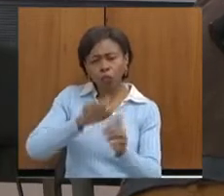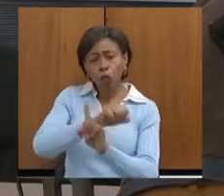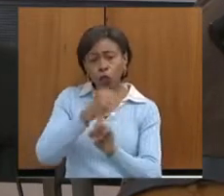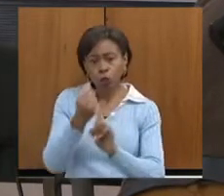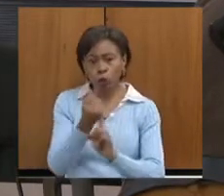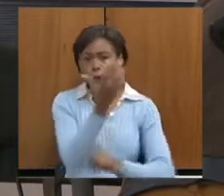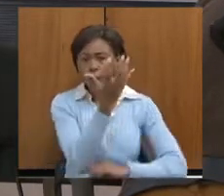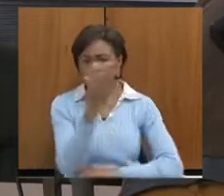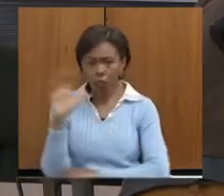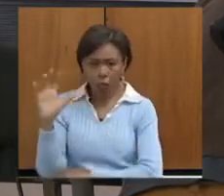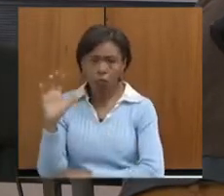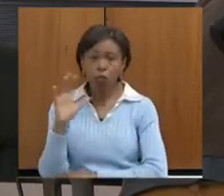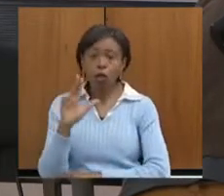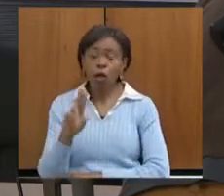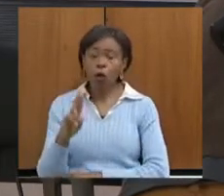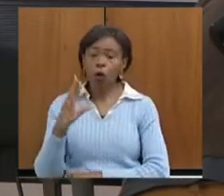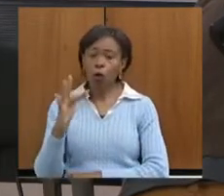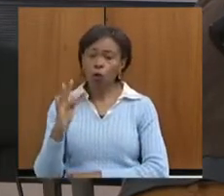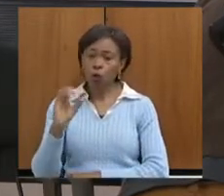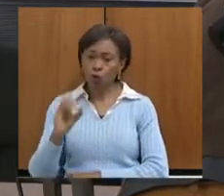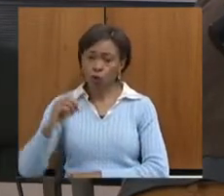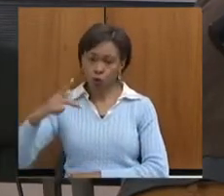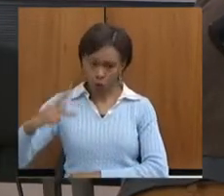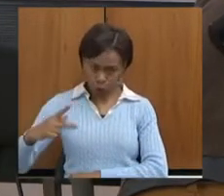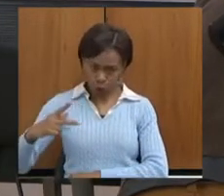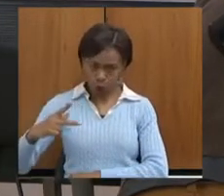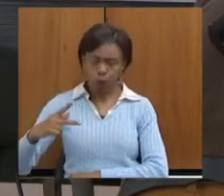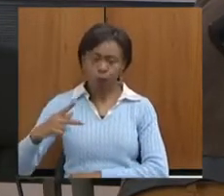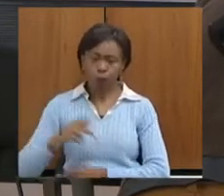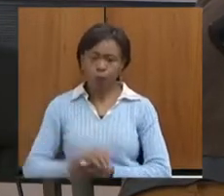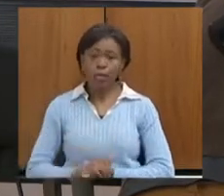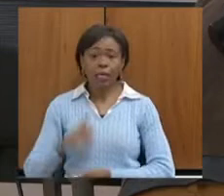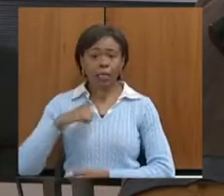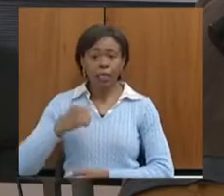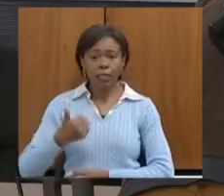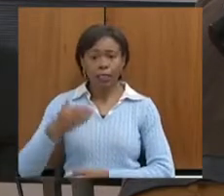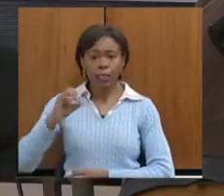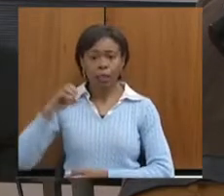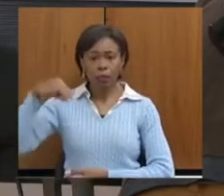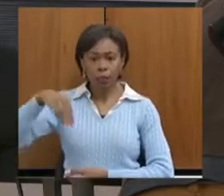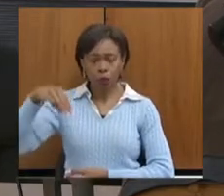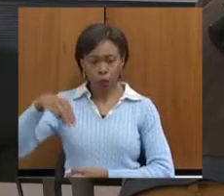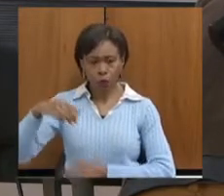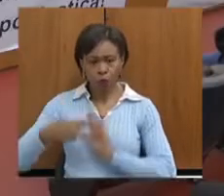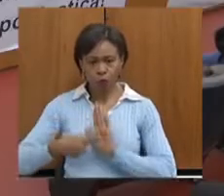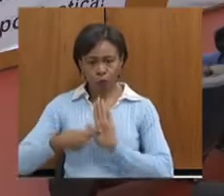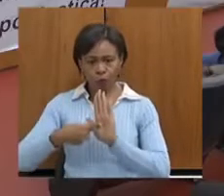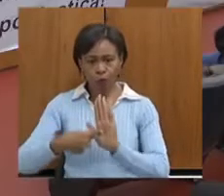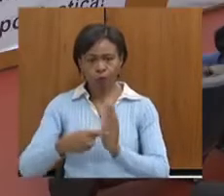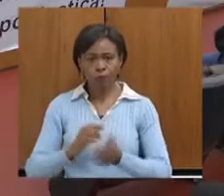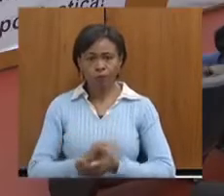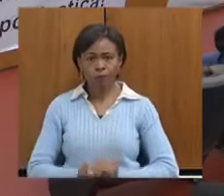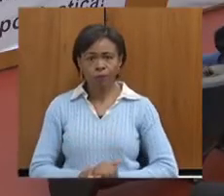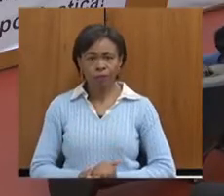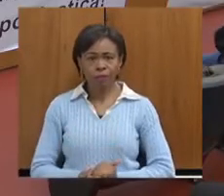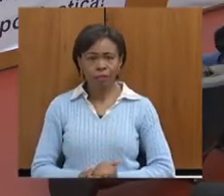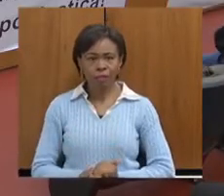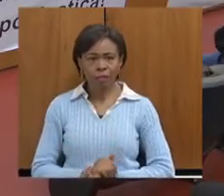socioambientais da Universidade Federal de Ouro Preto que disporá de dez minutos para suas apresentações